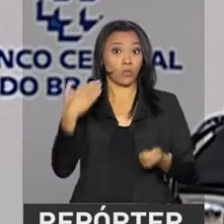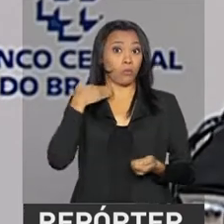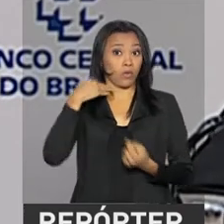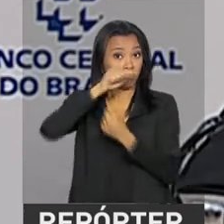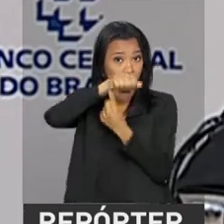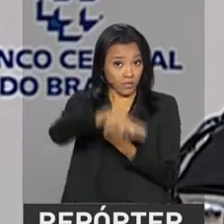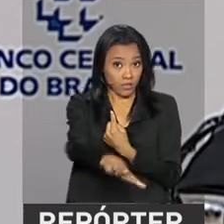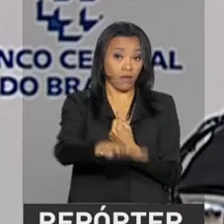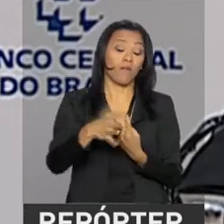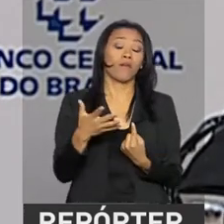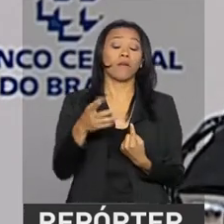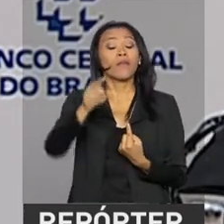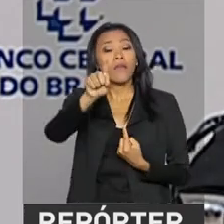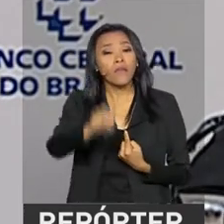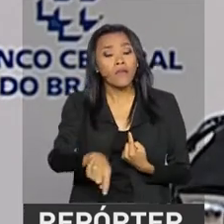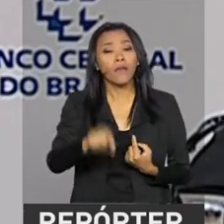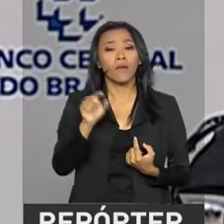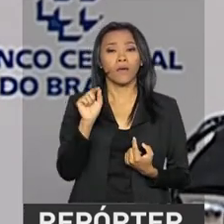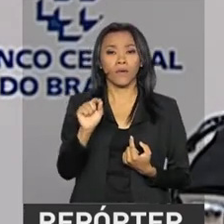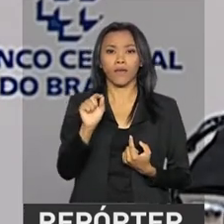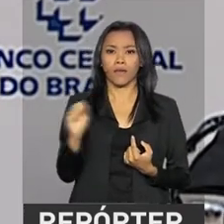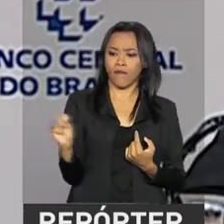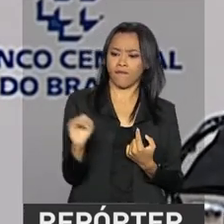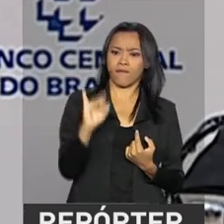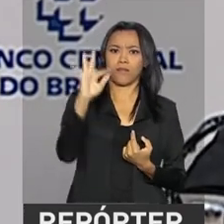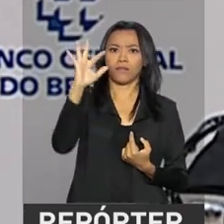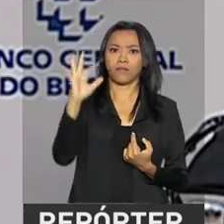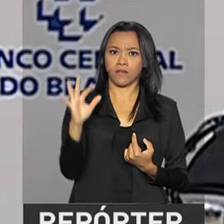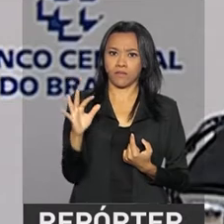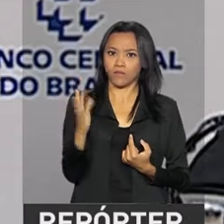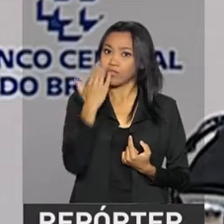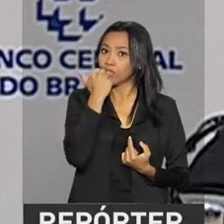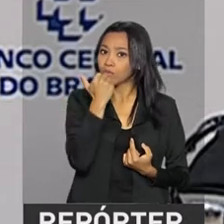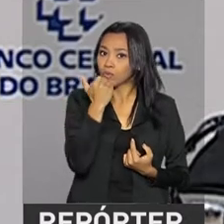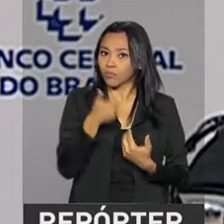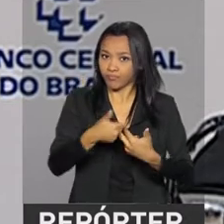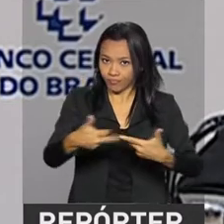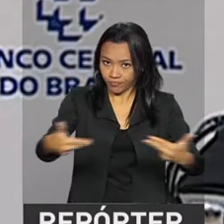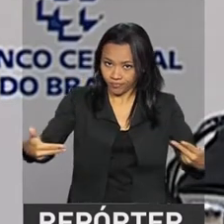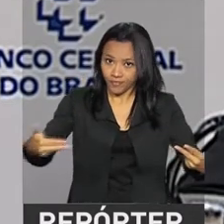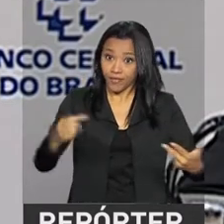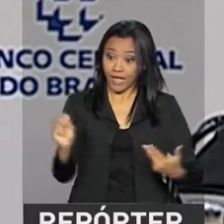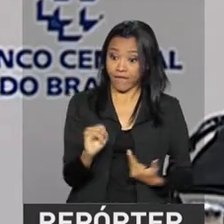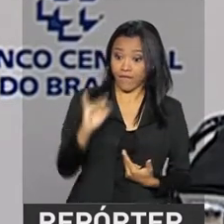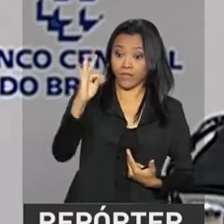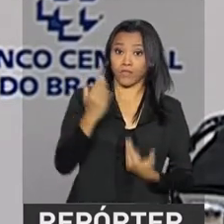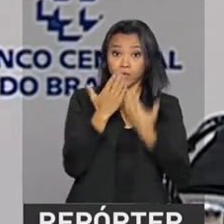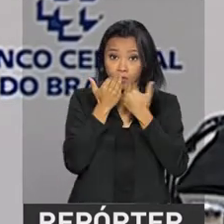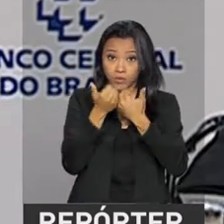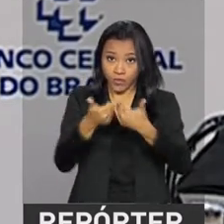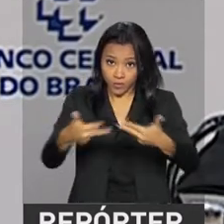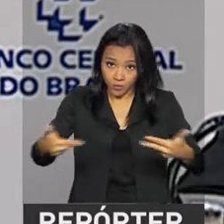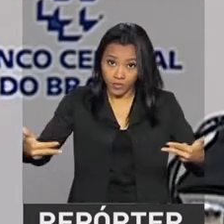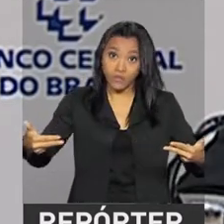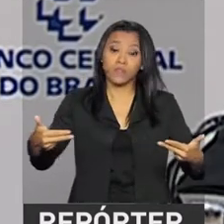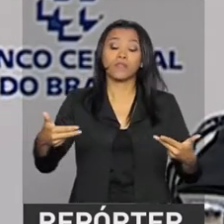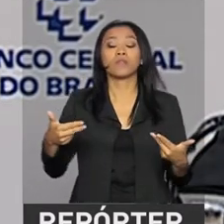dele que é a inflação de alimentos a inflação de alimentos teve